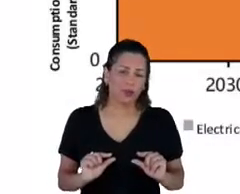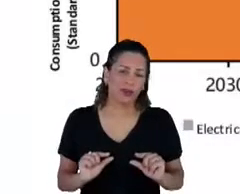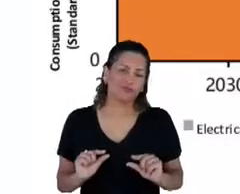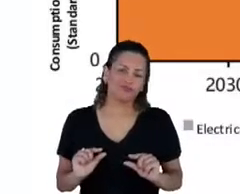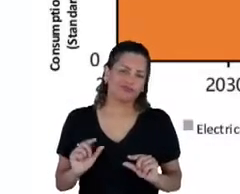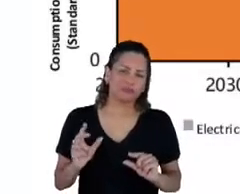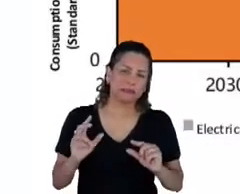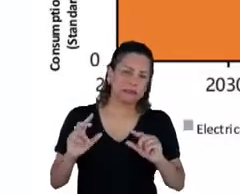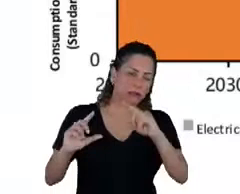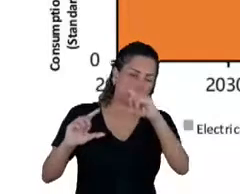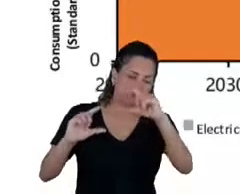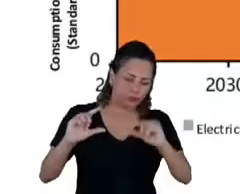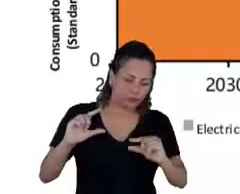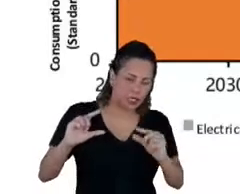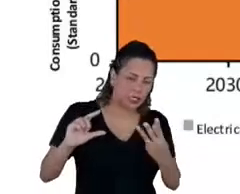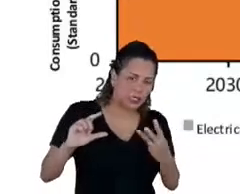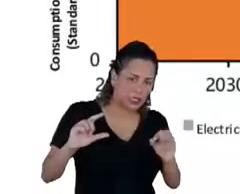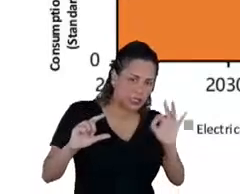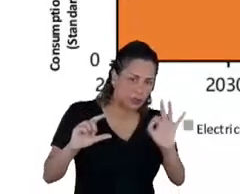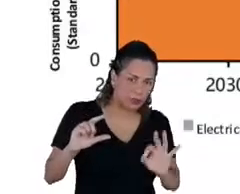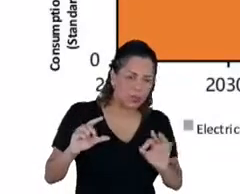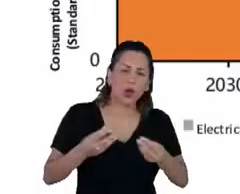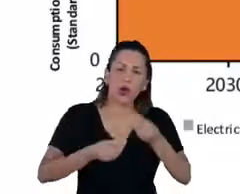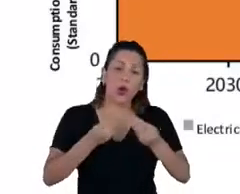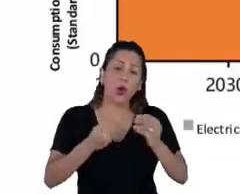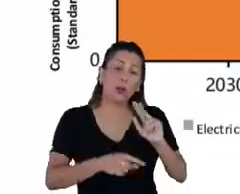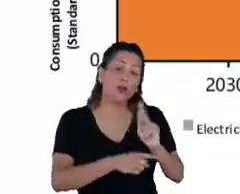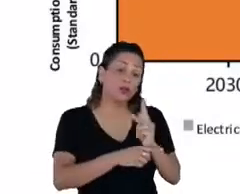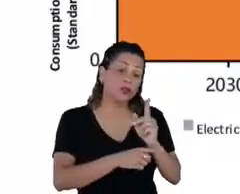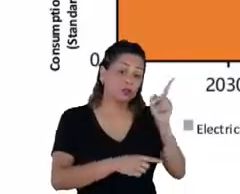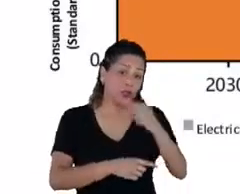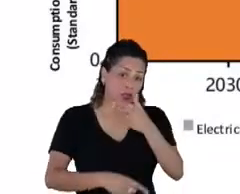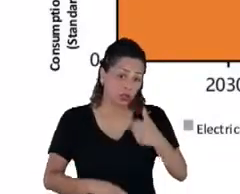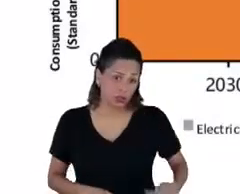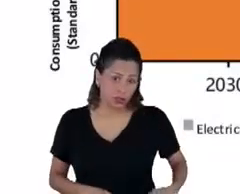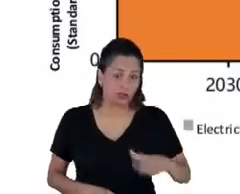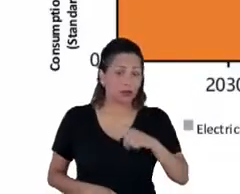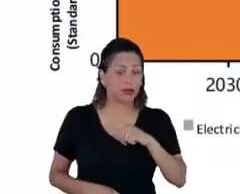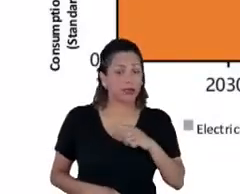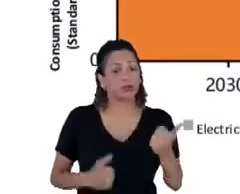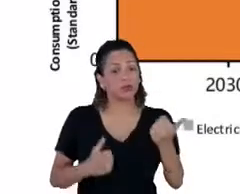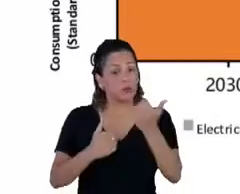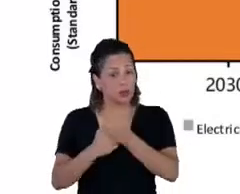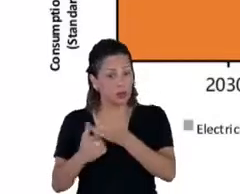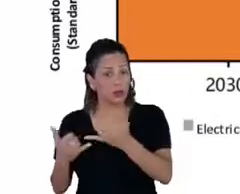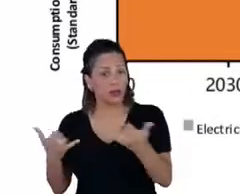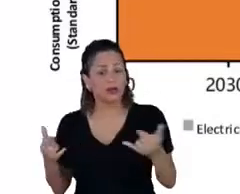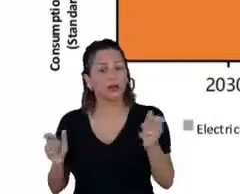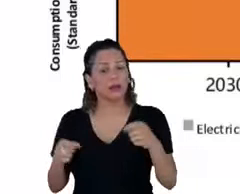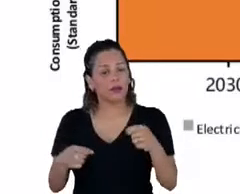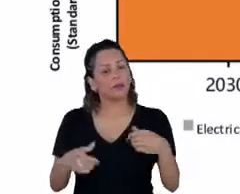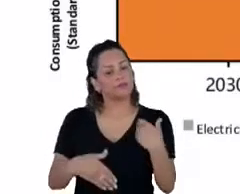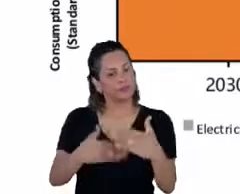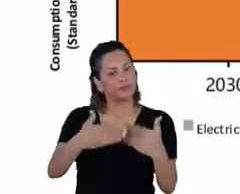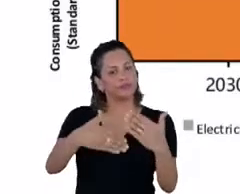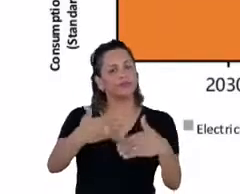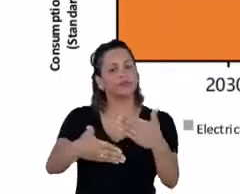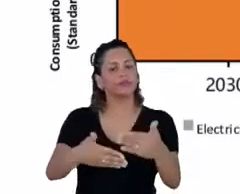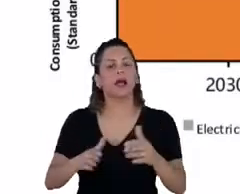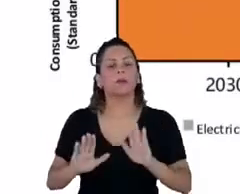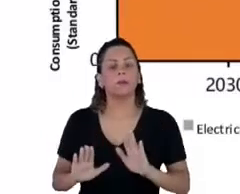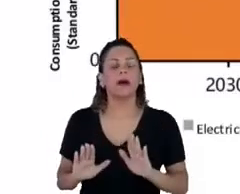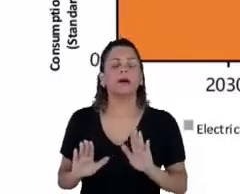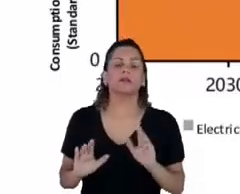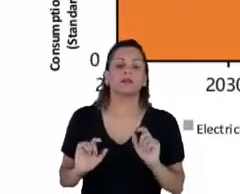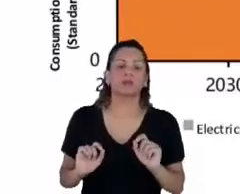é o desenvolvimento de hidrogênio na China? A substituição elétrica pode avançar à medida que